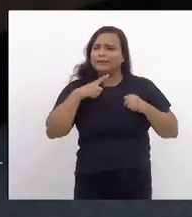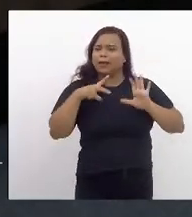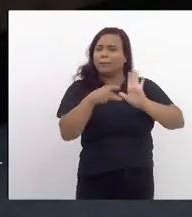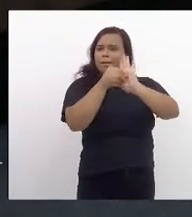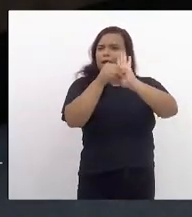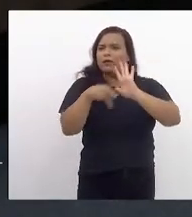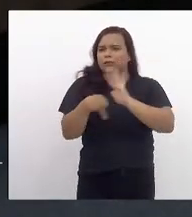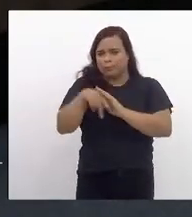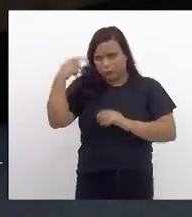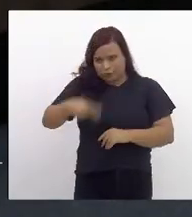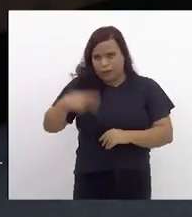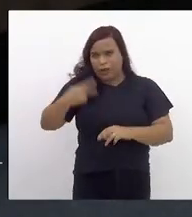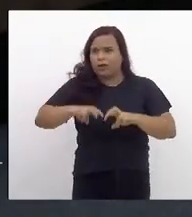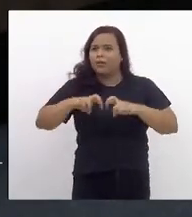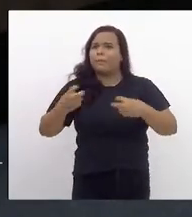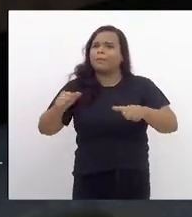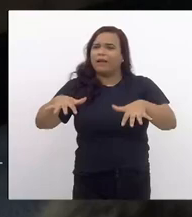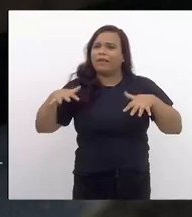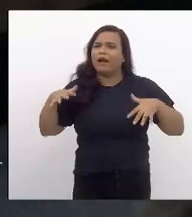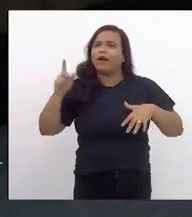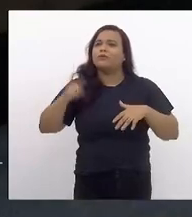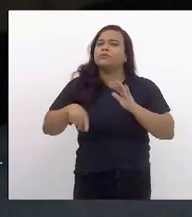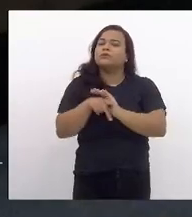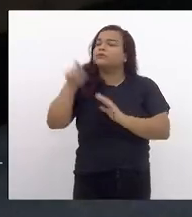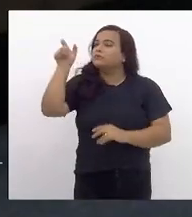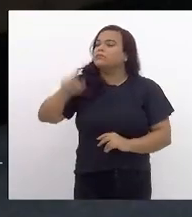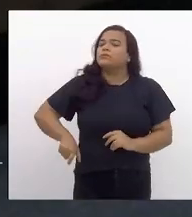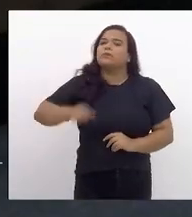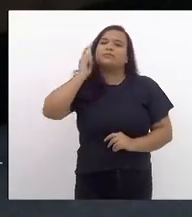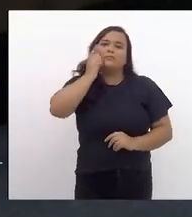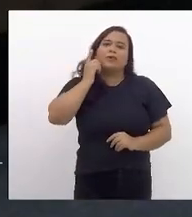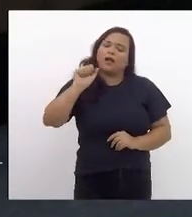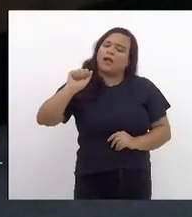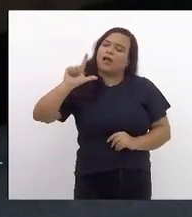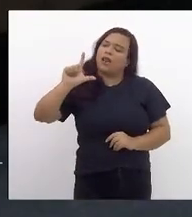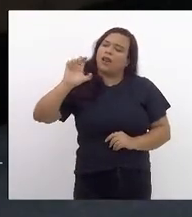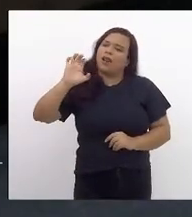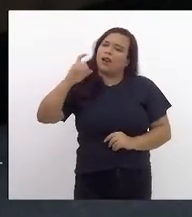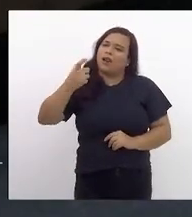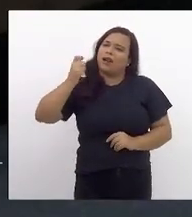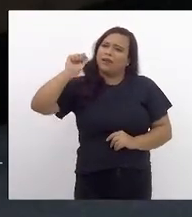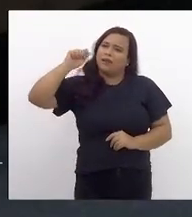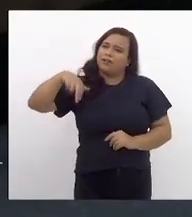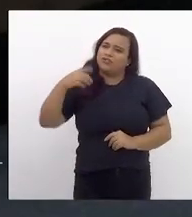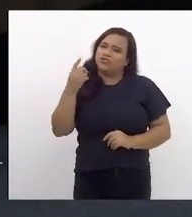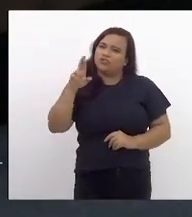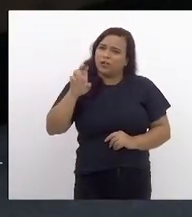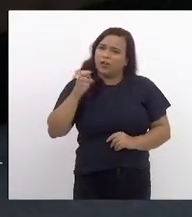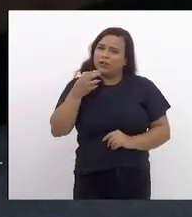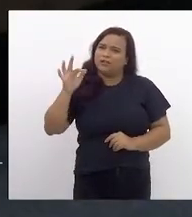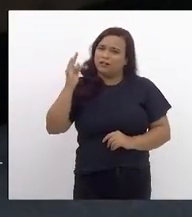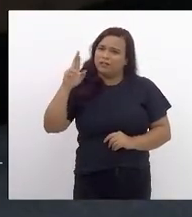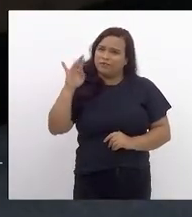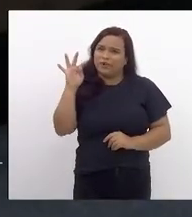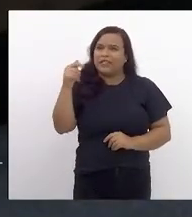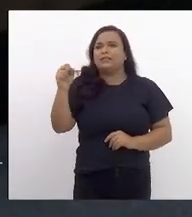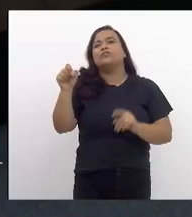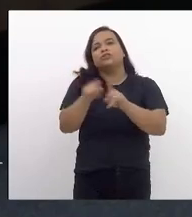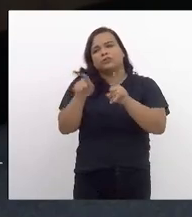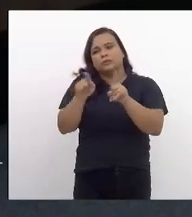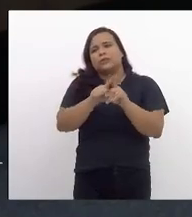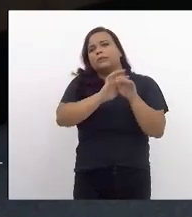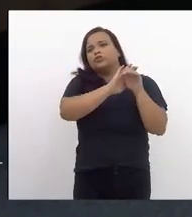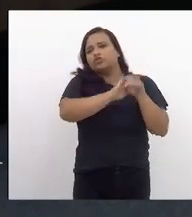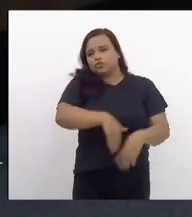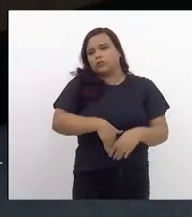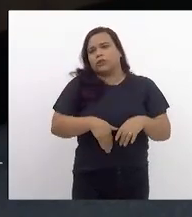de plenário, também do Alexandre Freitas, que é supressiva a todo esse artigo 2º.